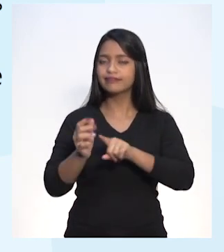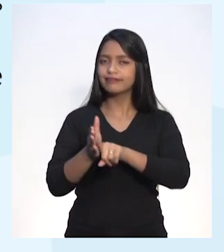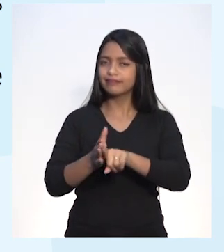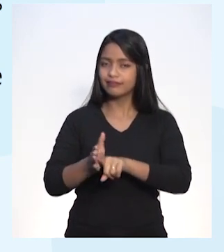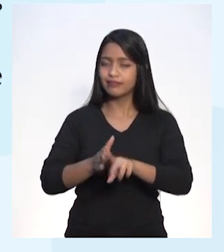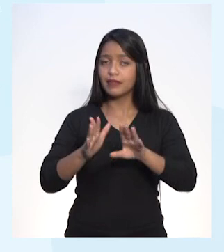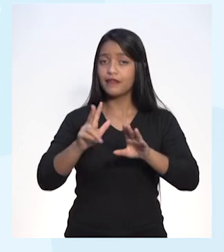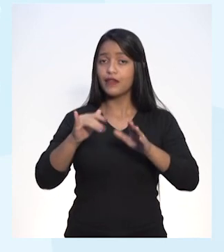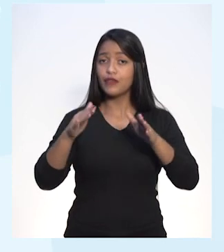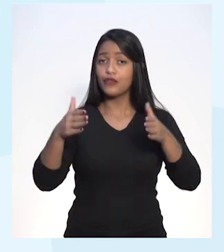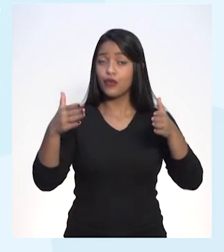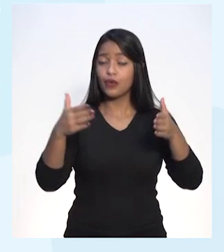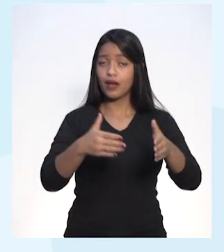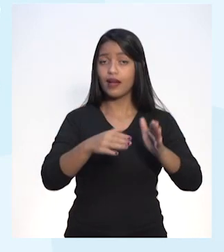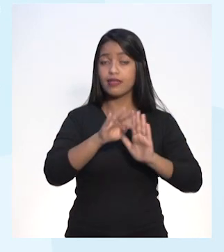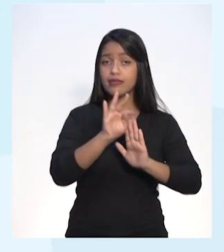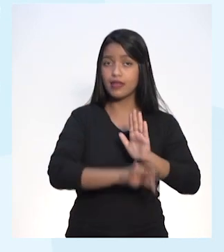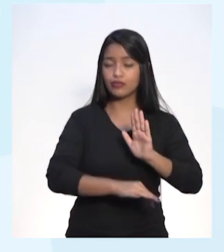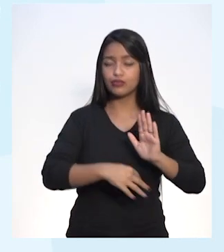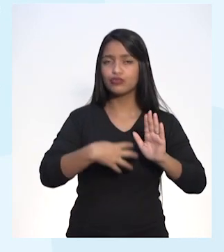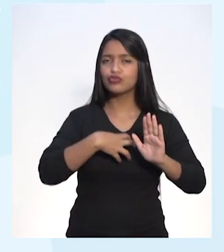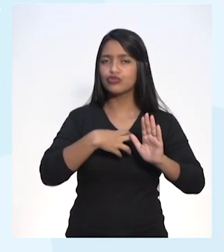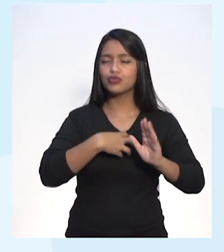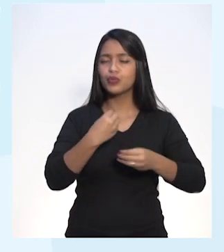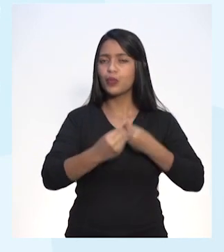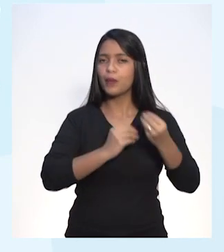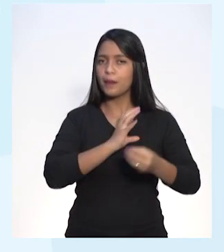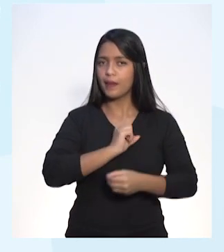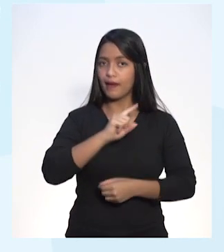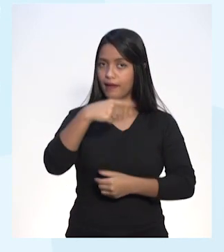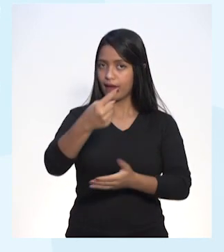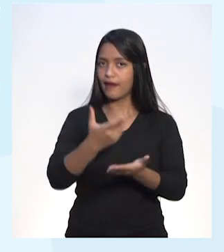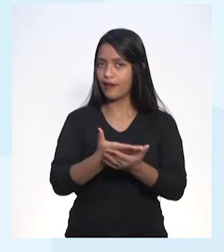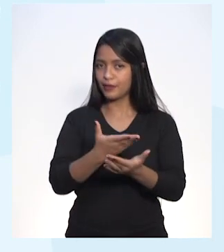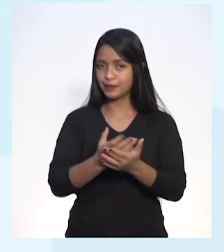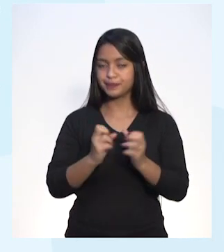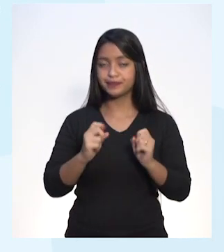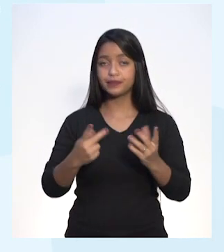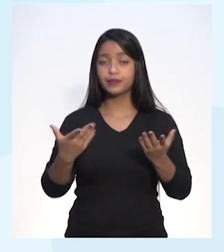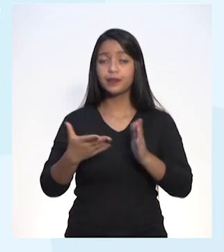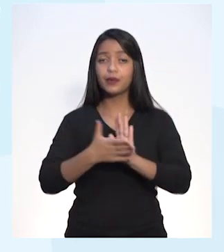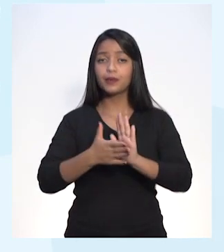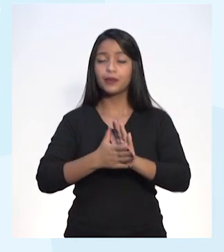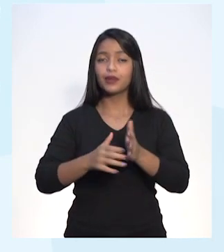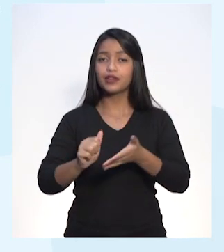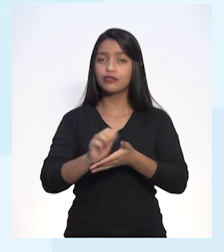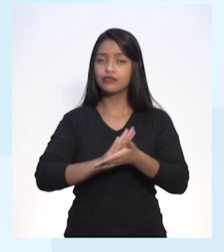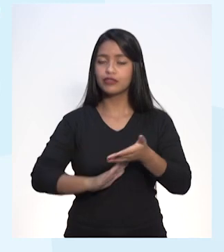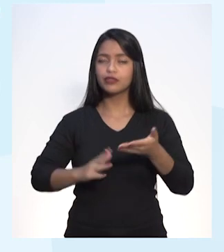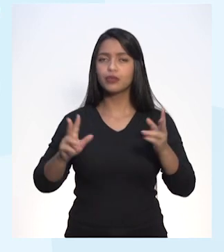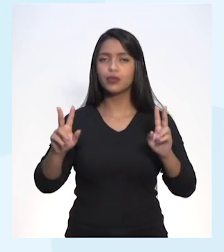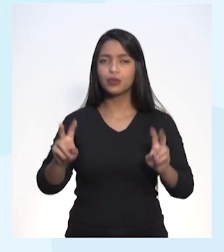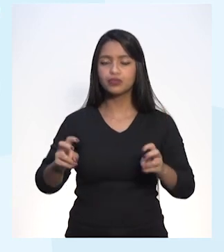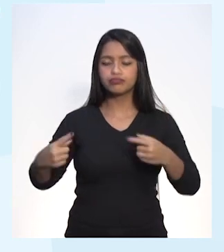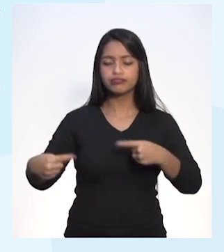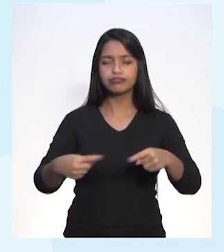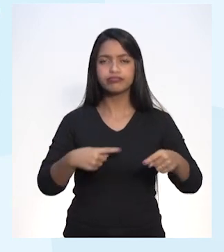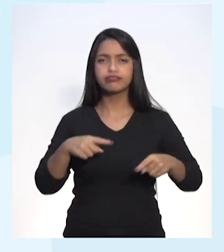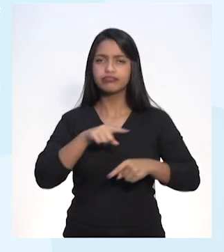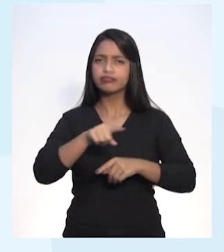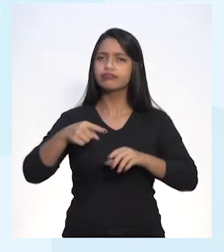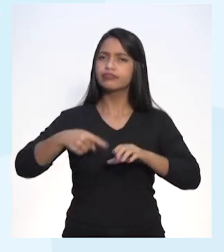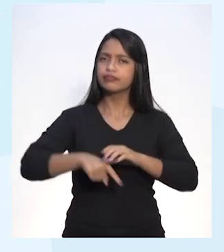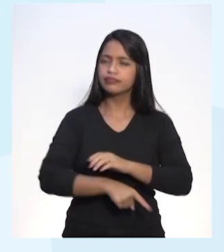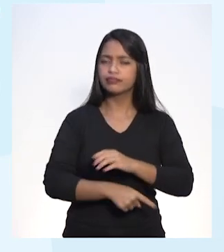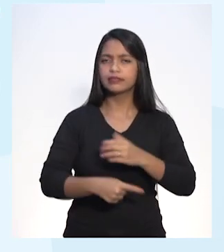que ter uma troca. Era essa mensagem que eu queria deixar no finalzinho aí da aula, certo? A nossa aula de hoje foi essa.